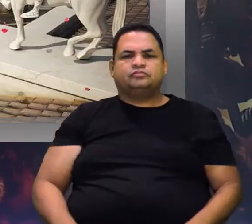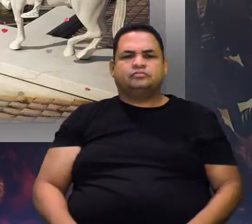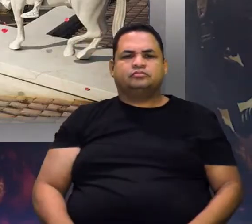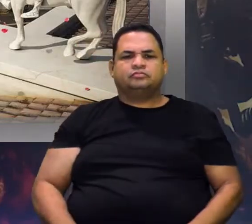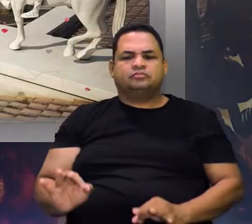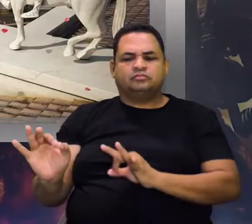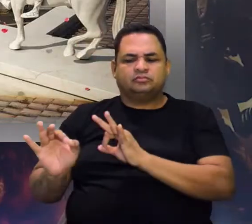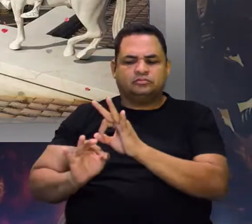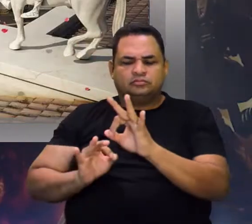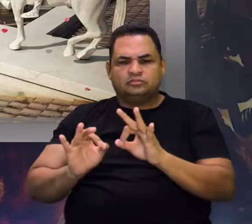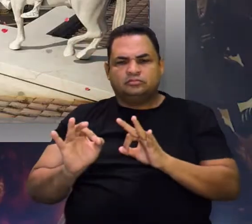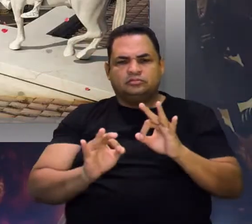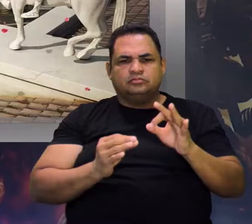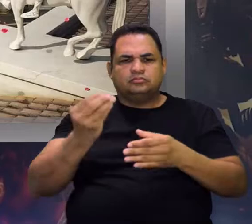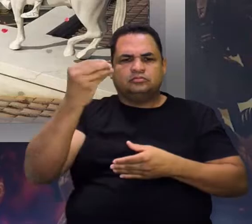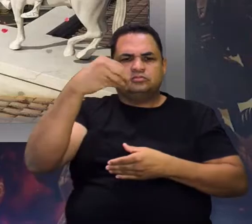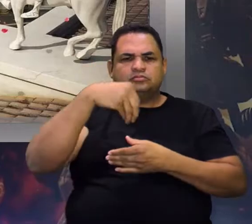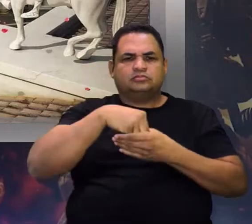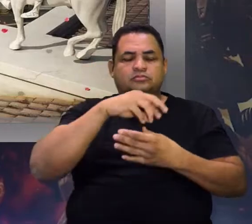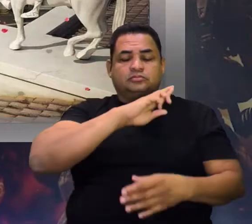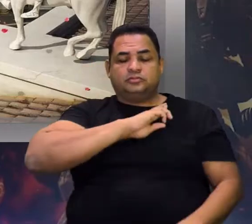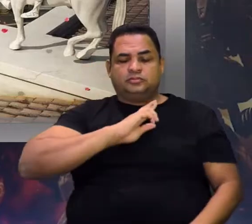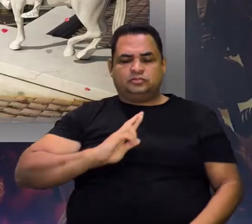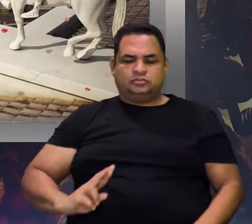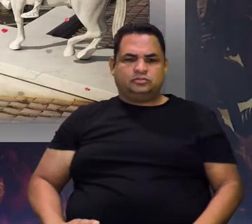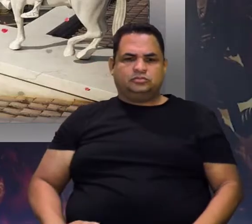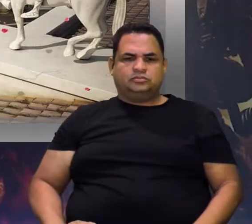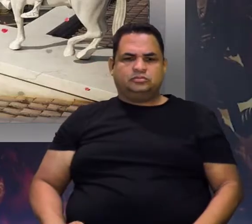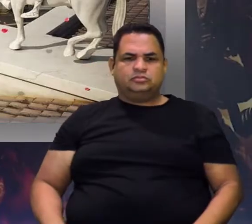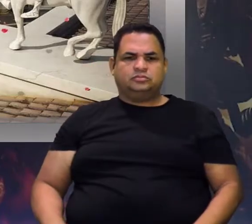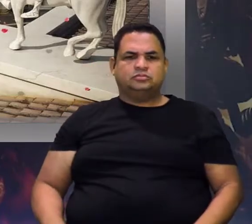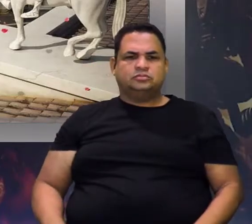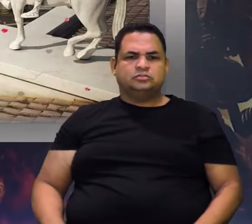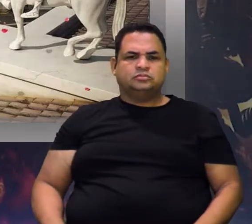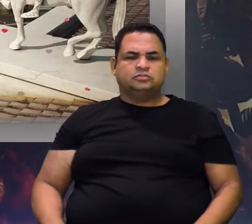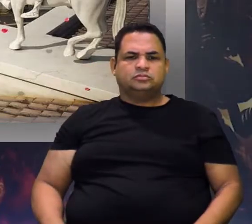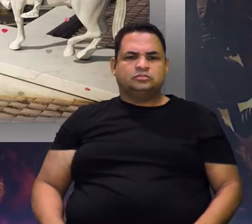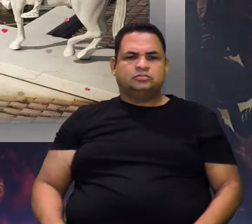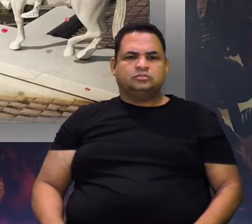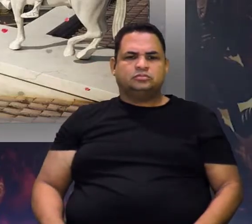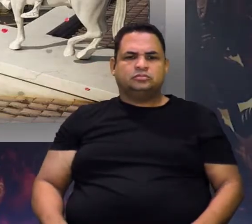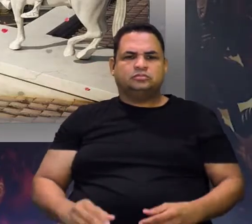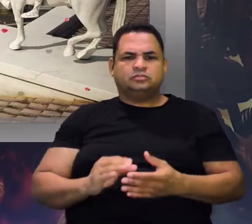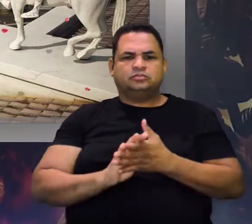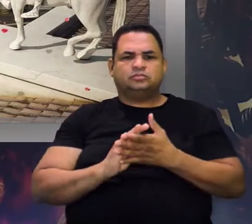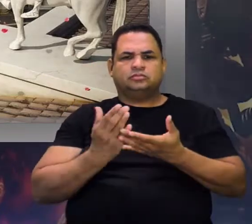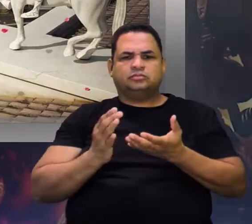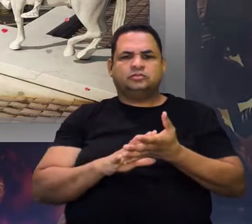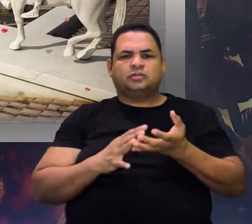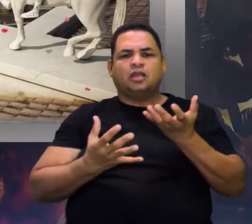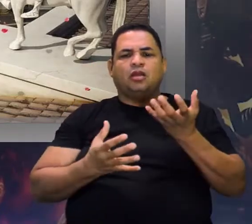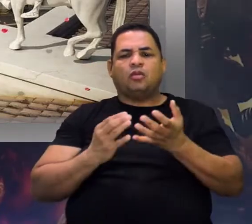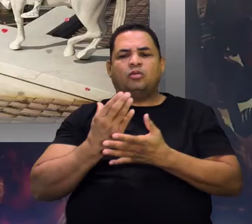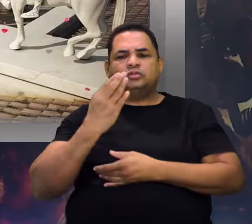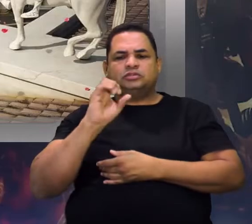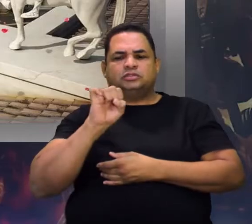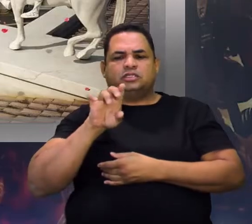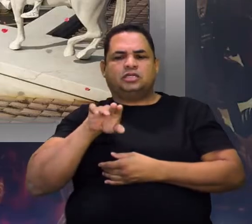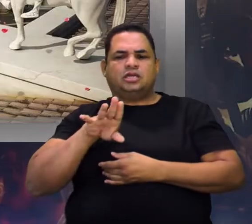a se organizar dentro de uma república, a República Romana. O Senado romano ele vai ser tão